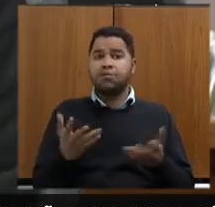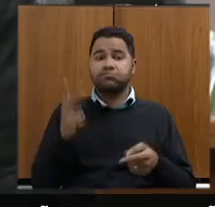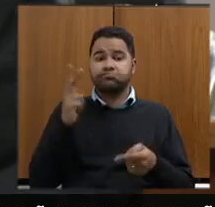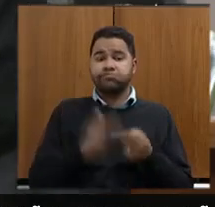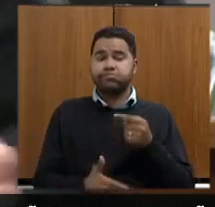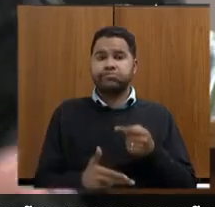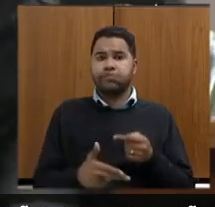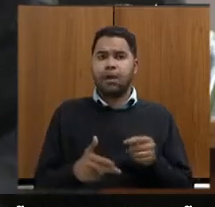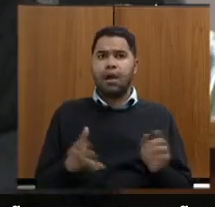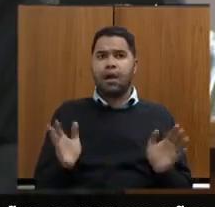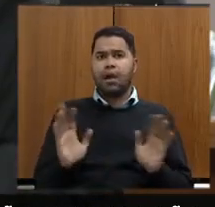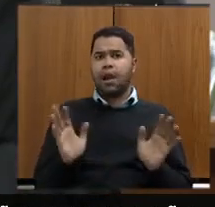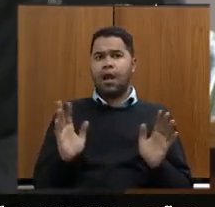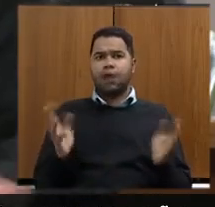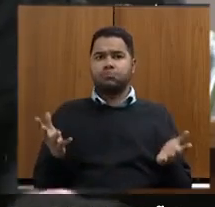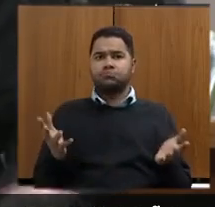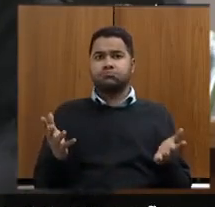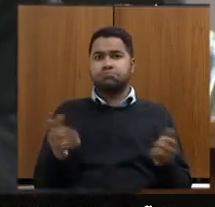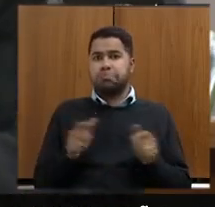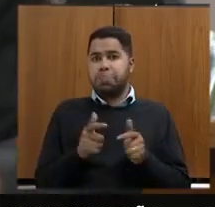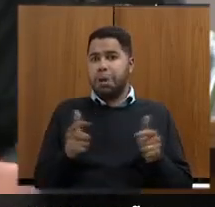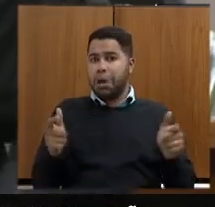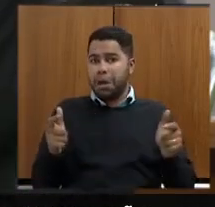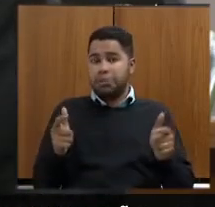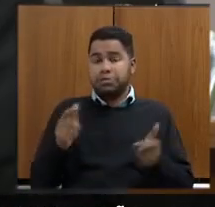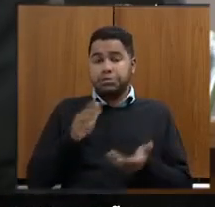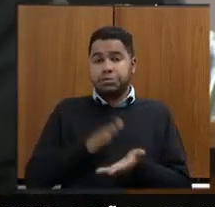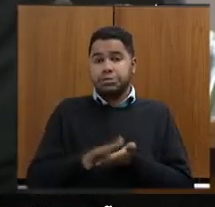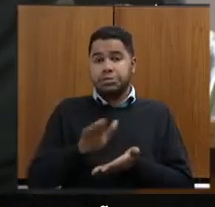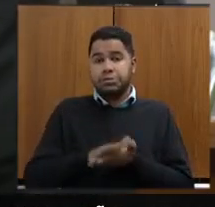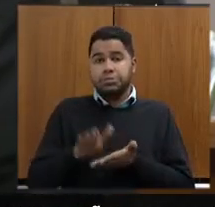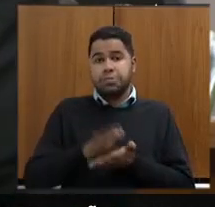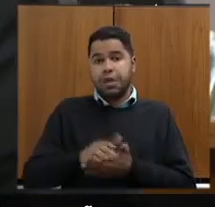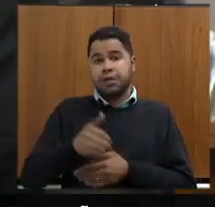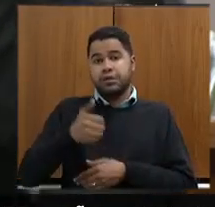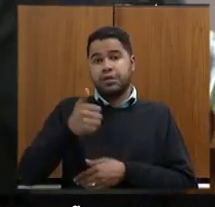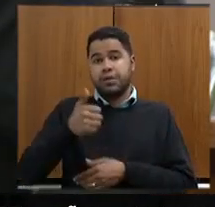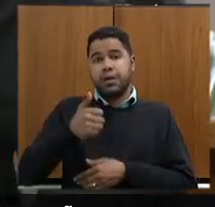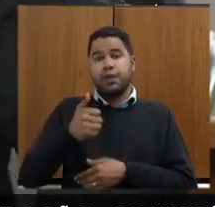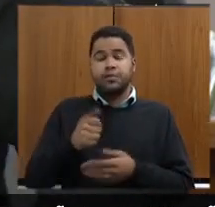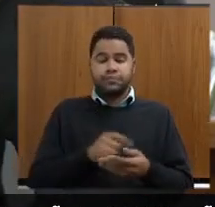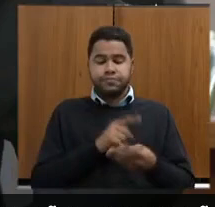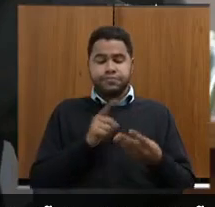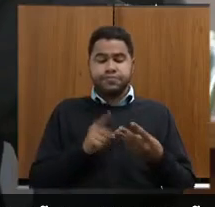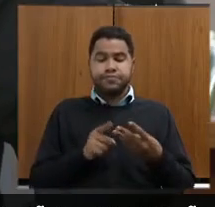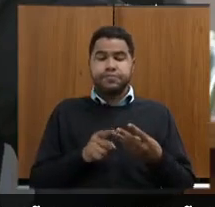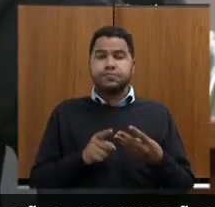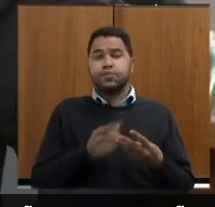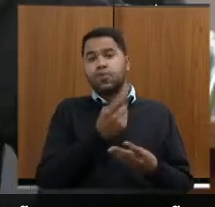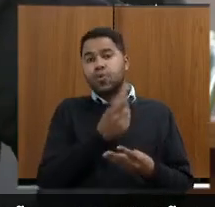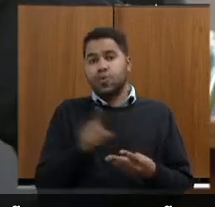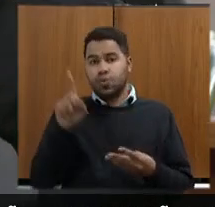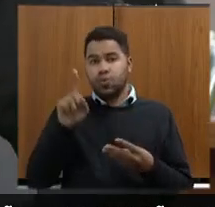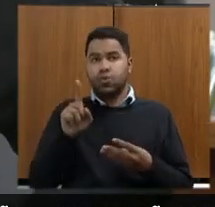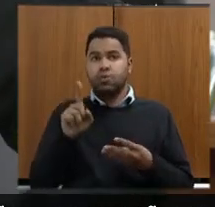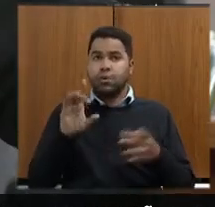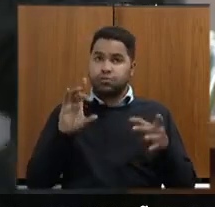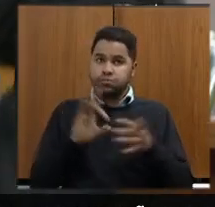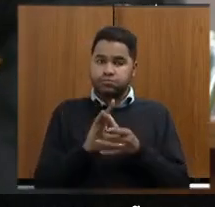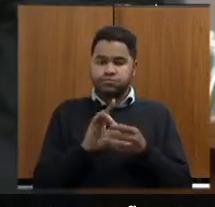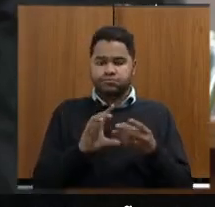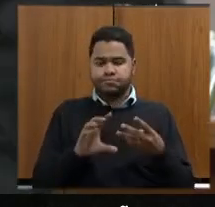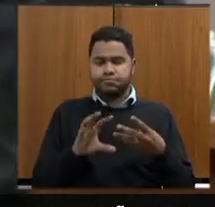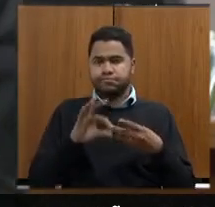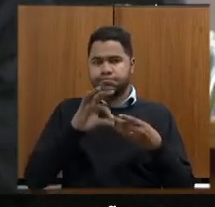vedação de não é crescimento de despesa primária EA última coisa é vinculada é